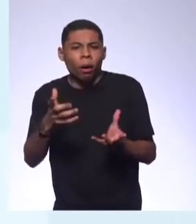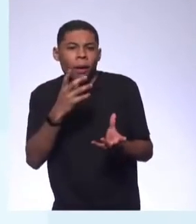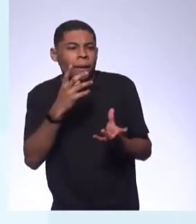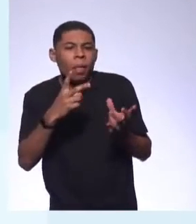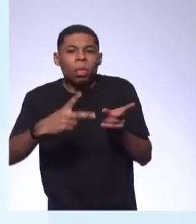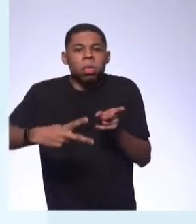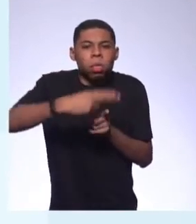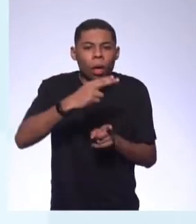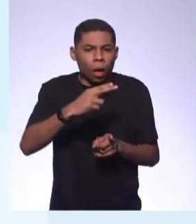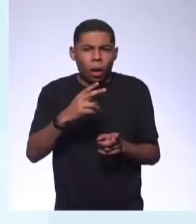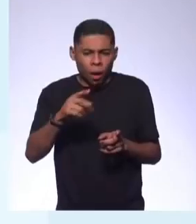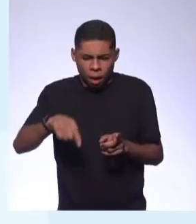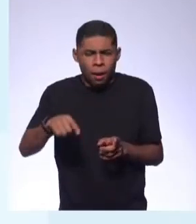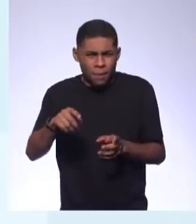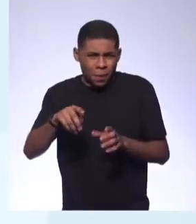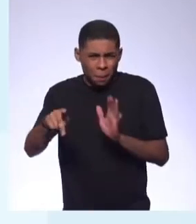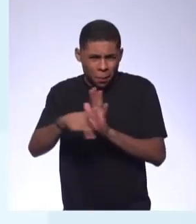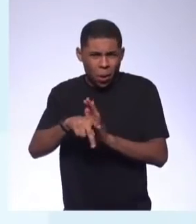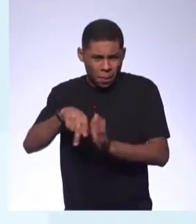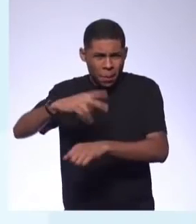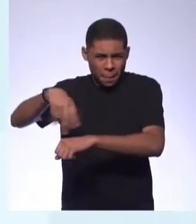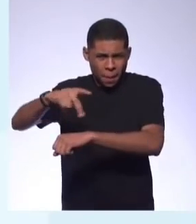interferência no país, eles não queriam